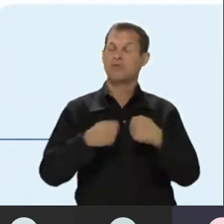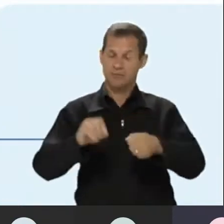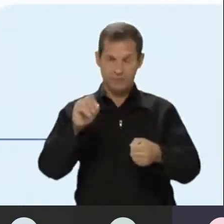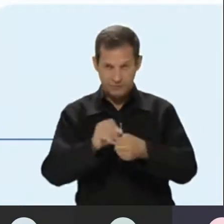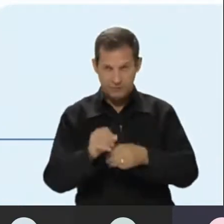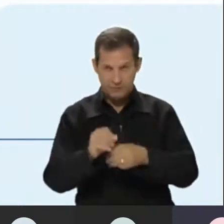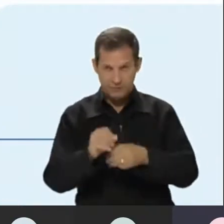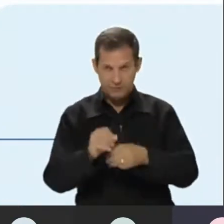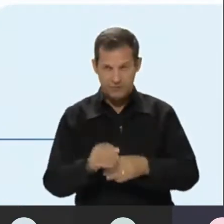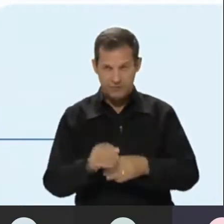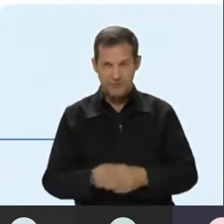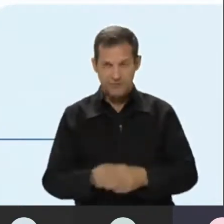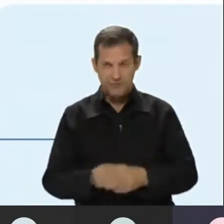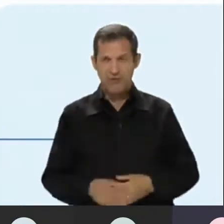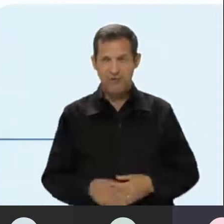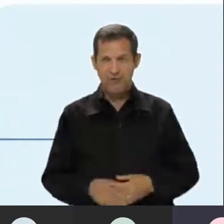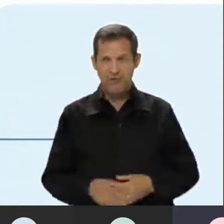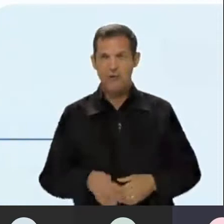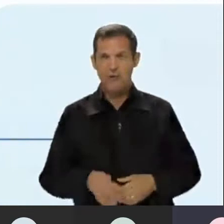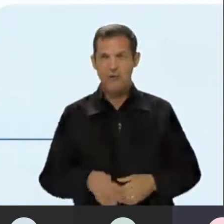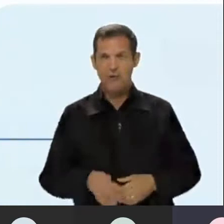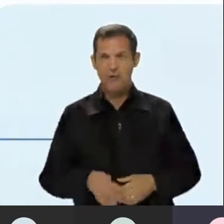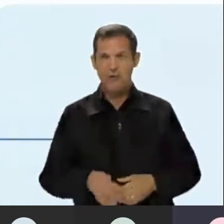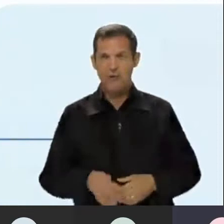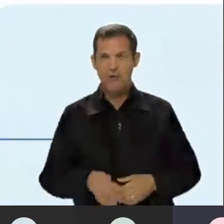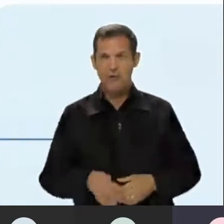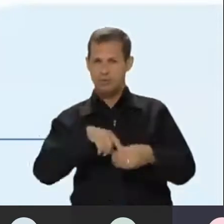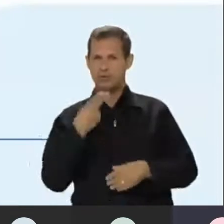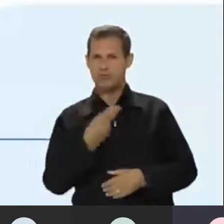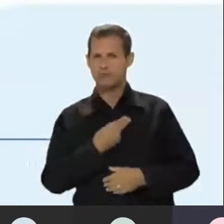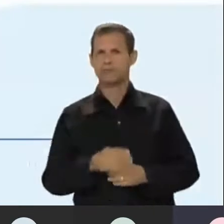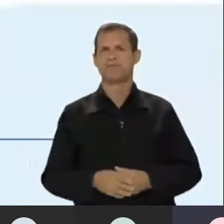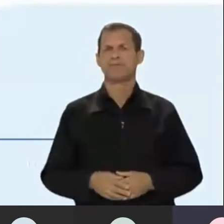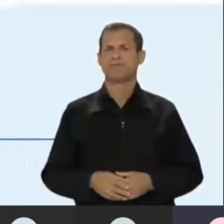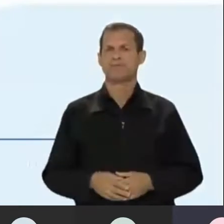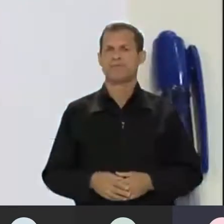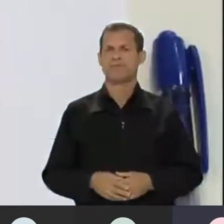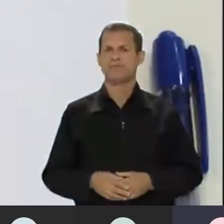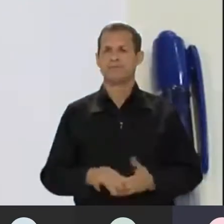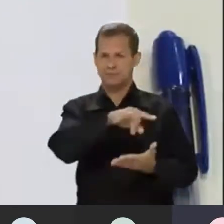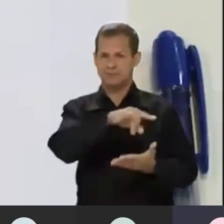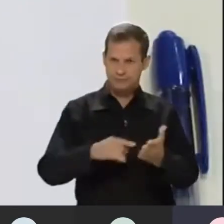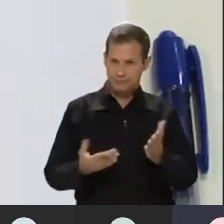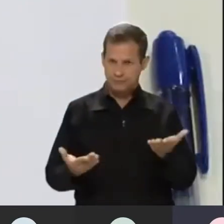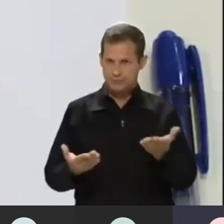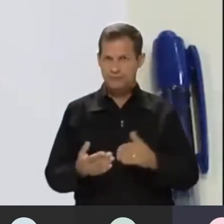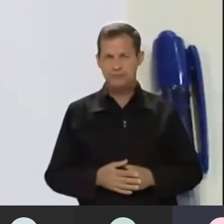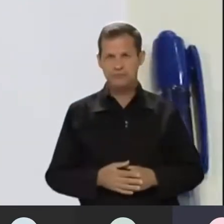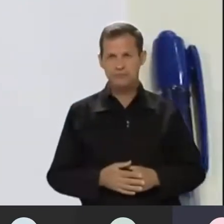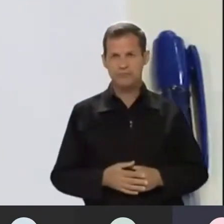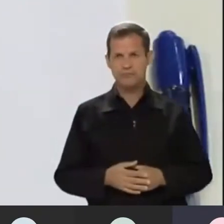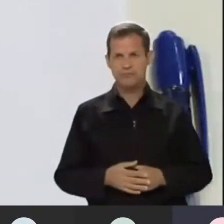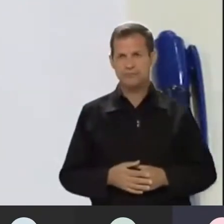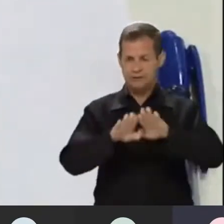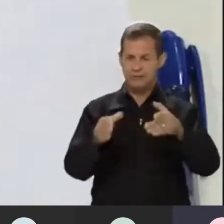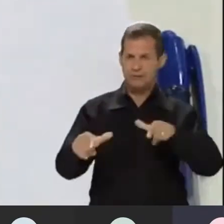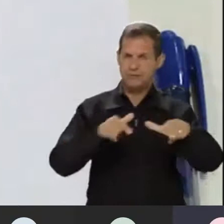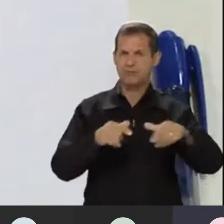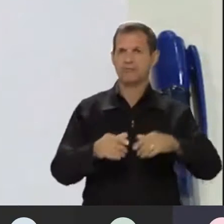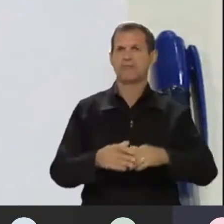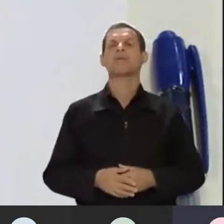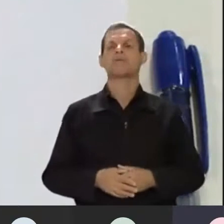realizar os nossos projetos. Tá? Então, vamos voltar aqui para a nossa câmera da nossa mesa